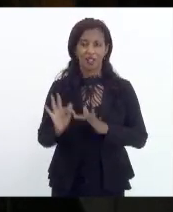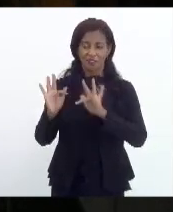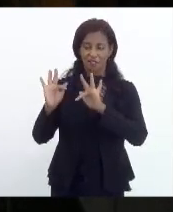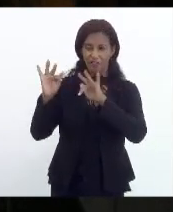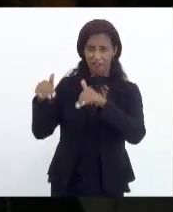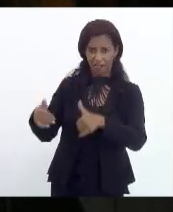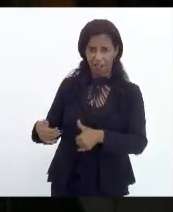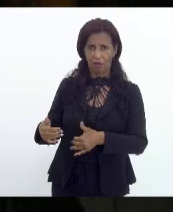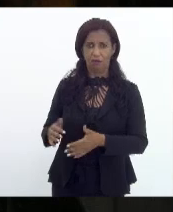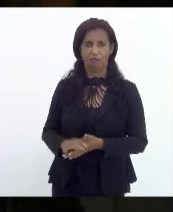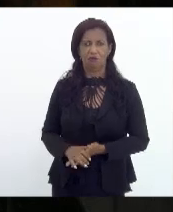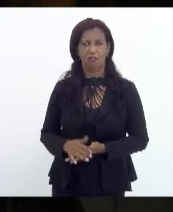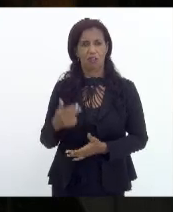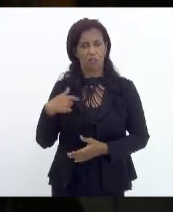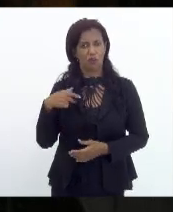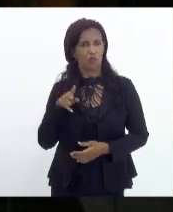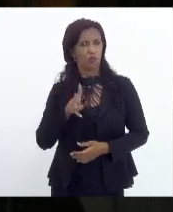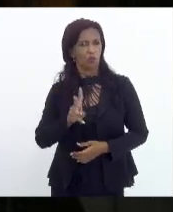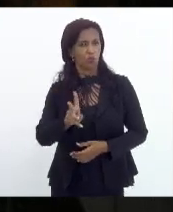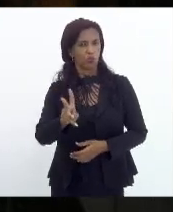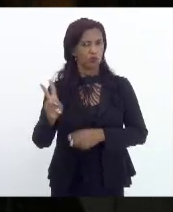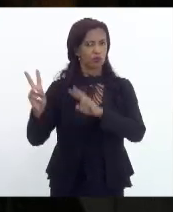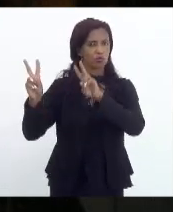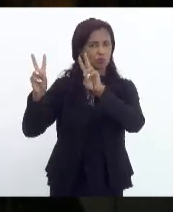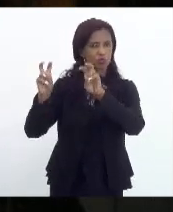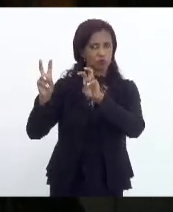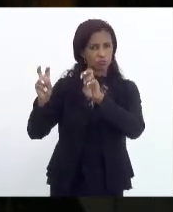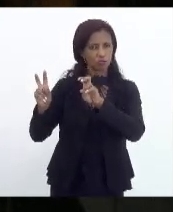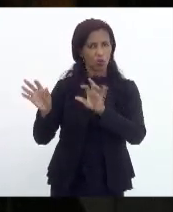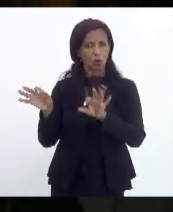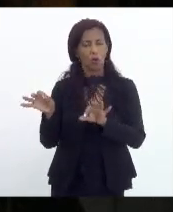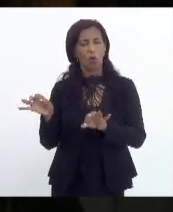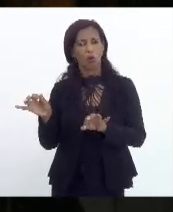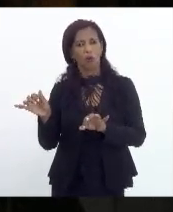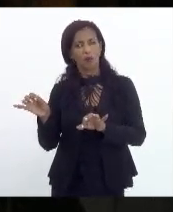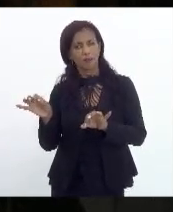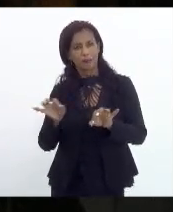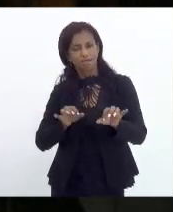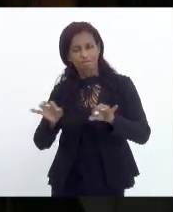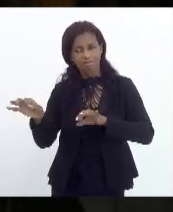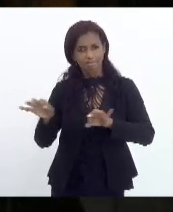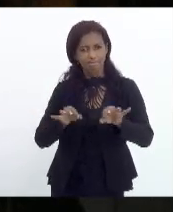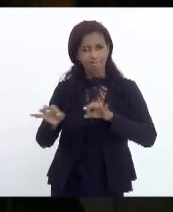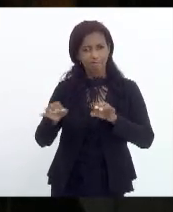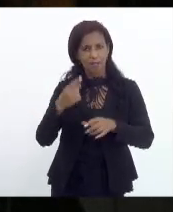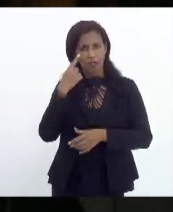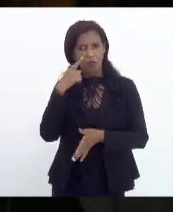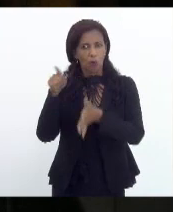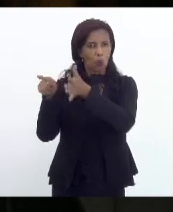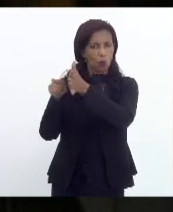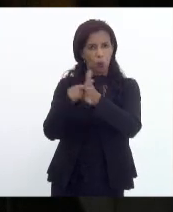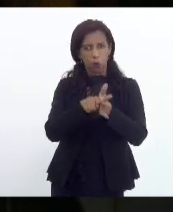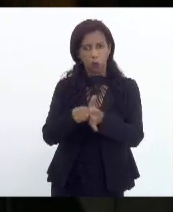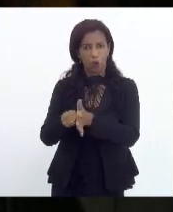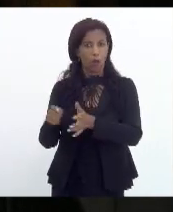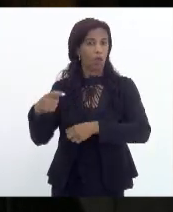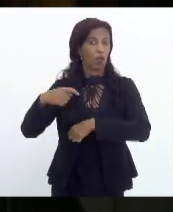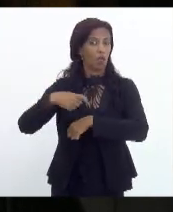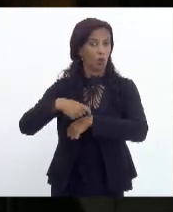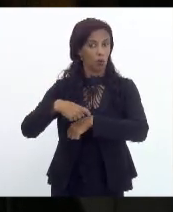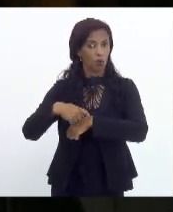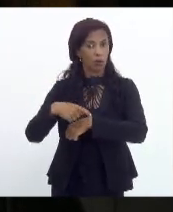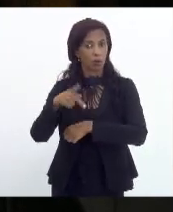final continuarei com esse tema com as análise porque é a hora do povo